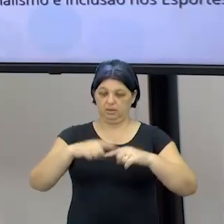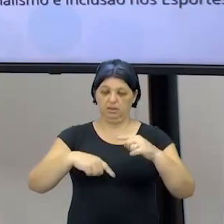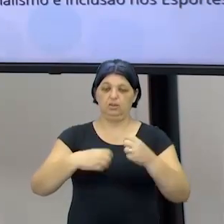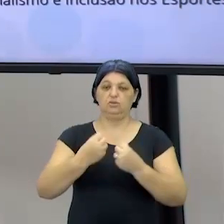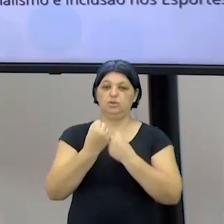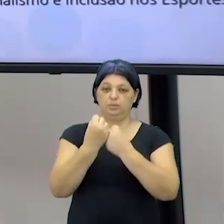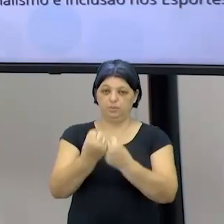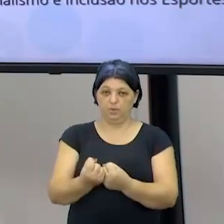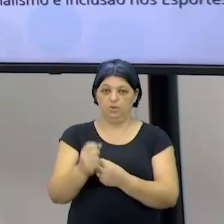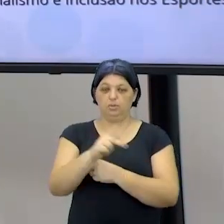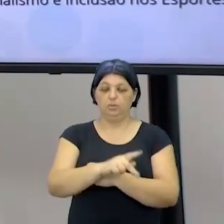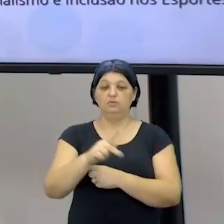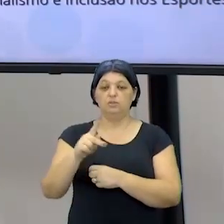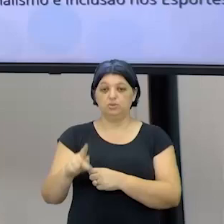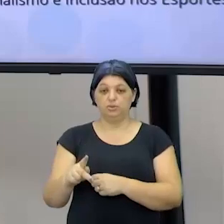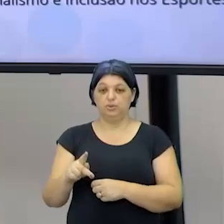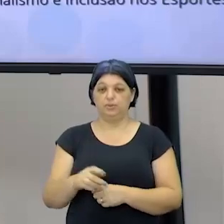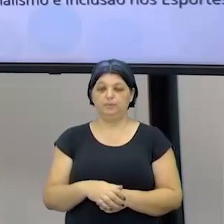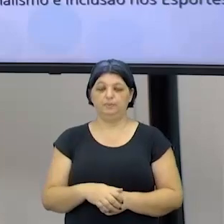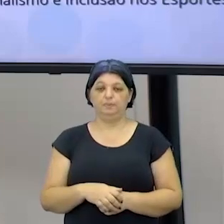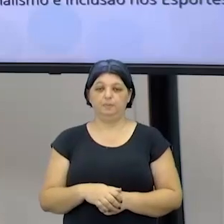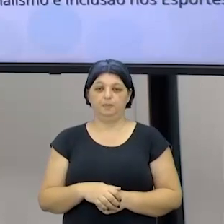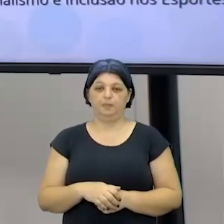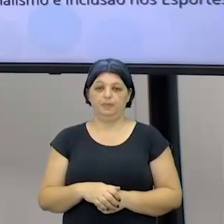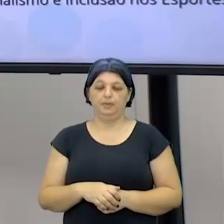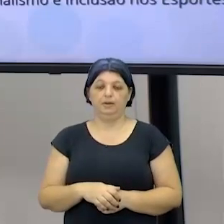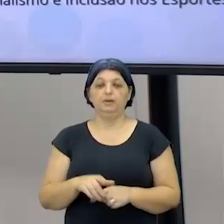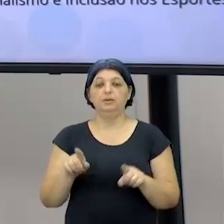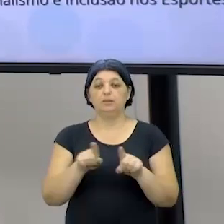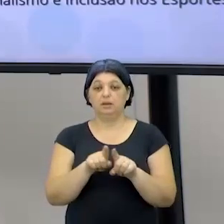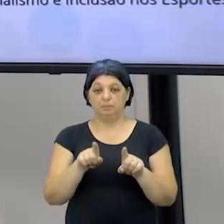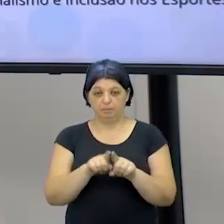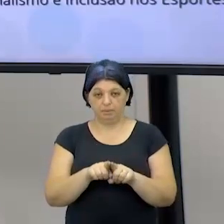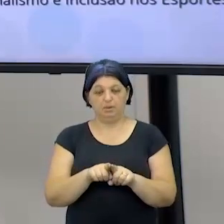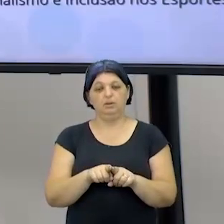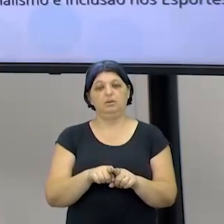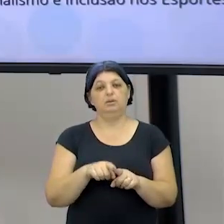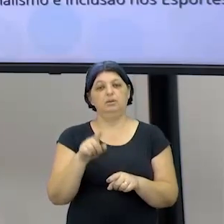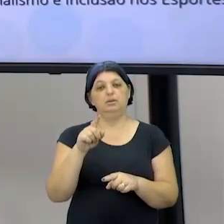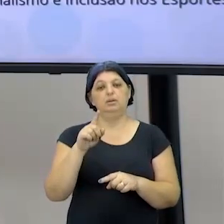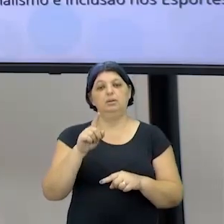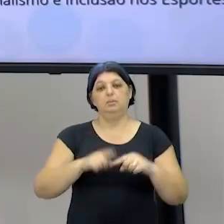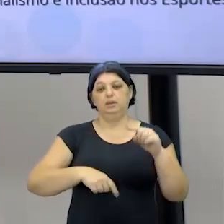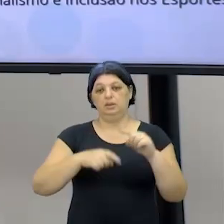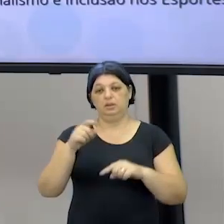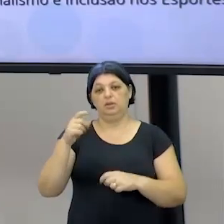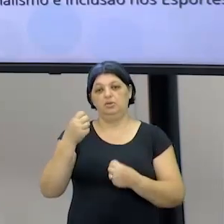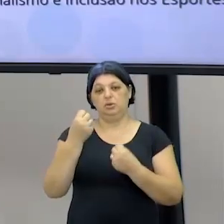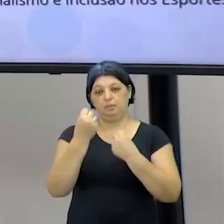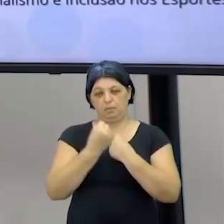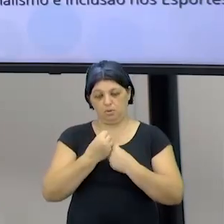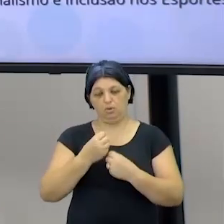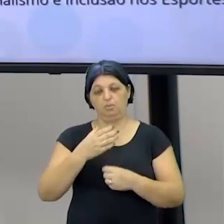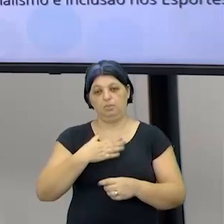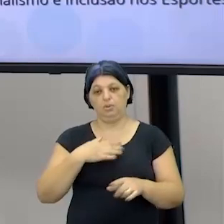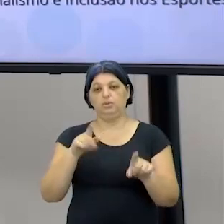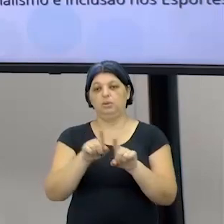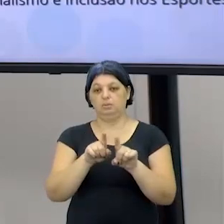aos nossos professores, é um material de apoio meu, em que nós temos aí